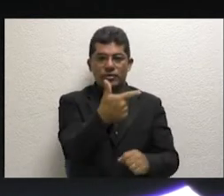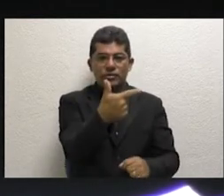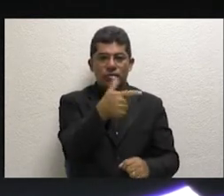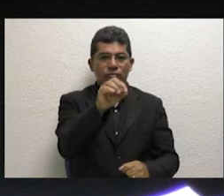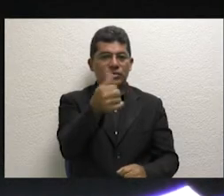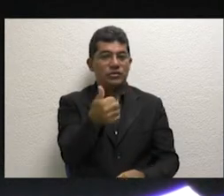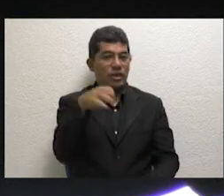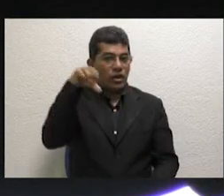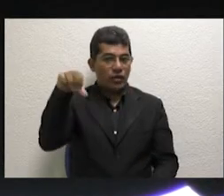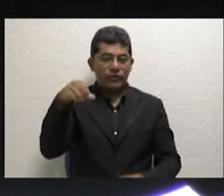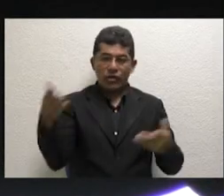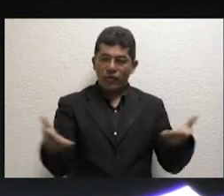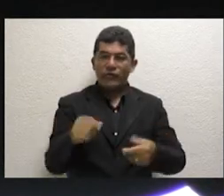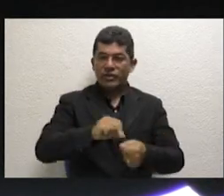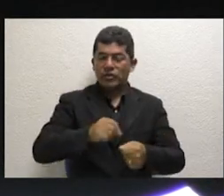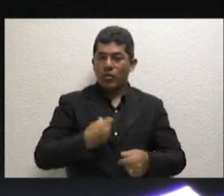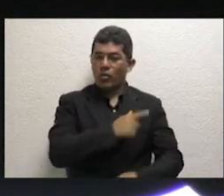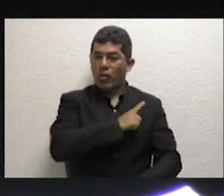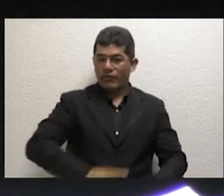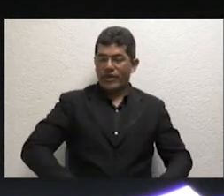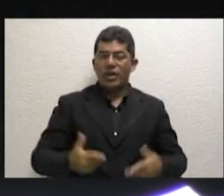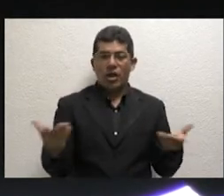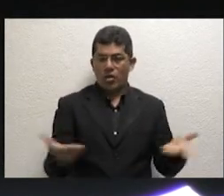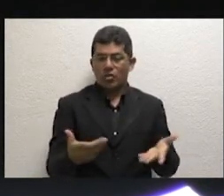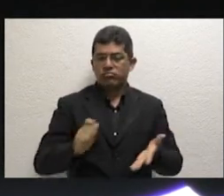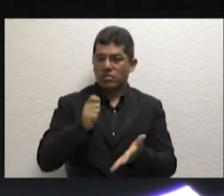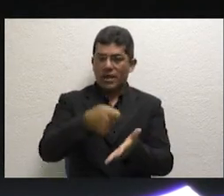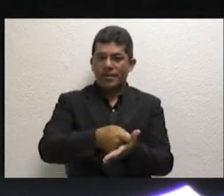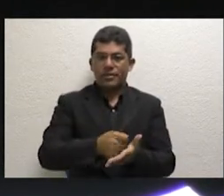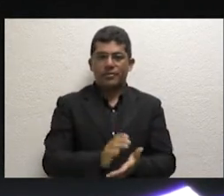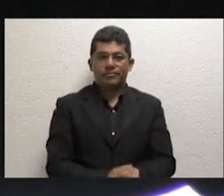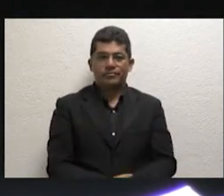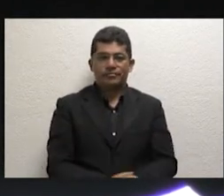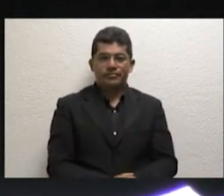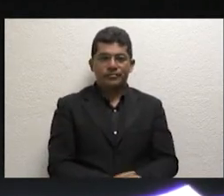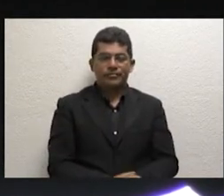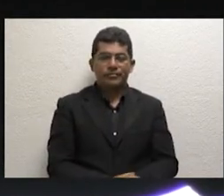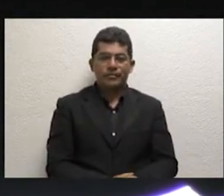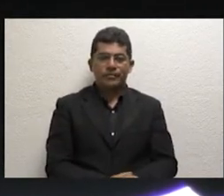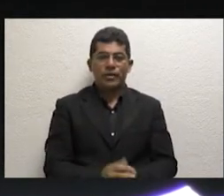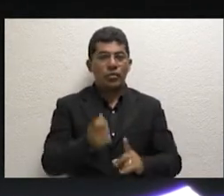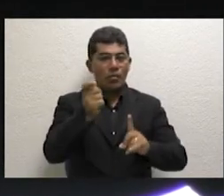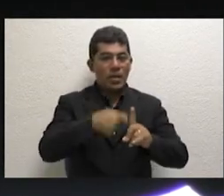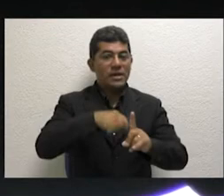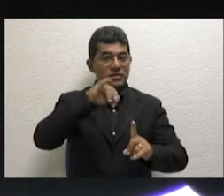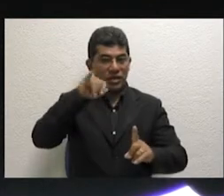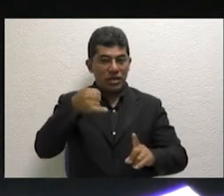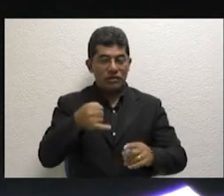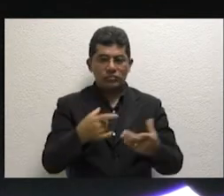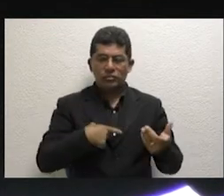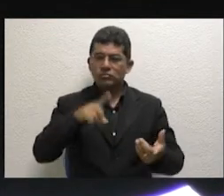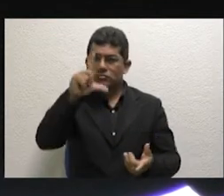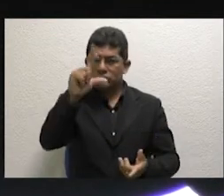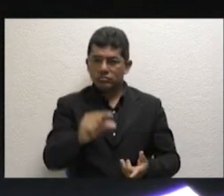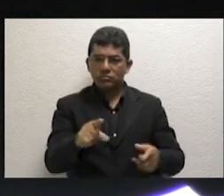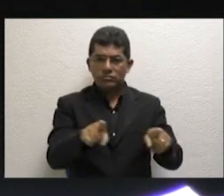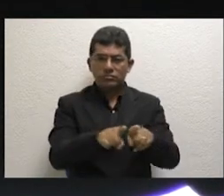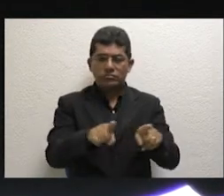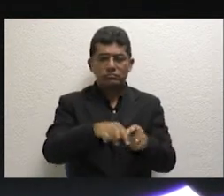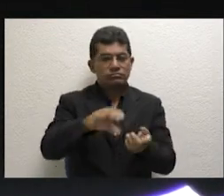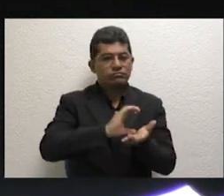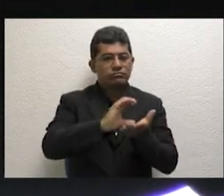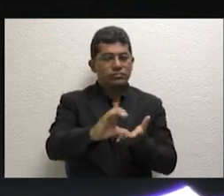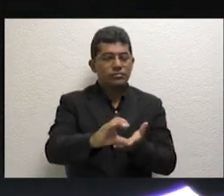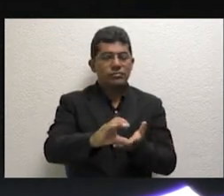pelo atual governo que honrou o pagamento em janeiro houve uma redução no repasse